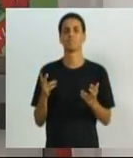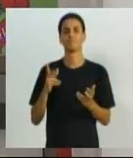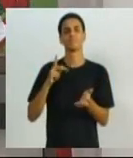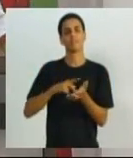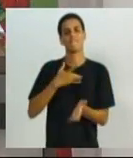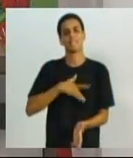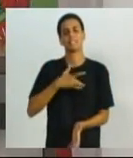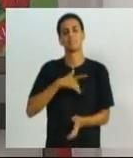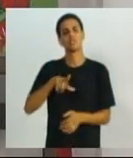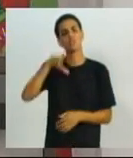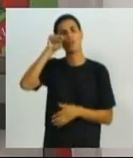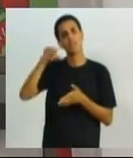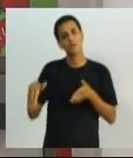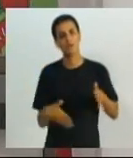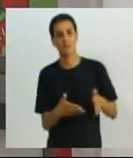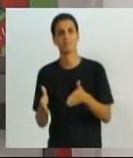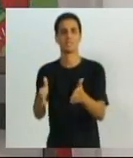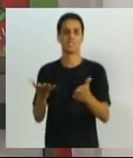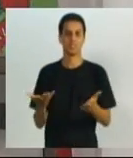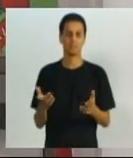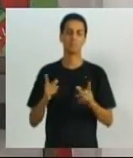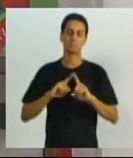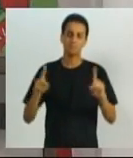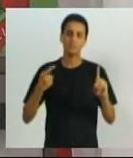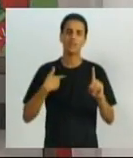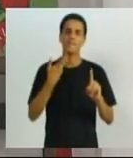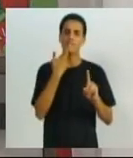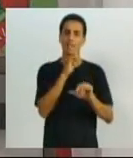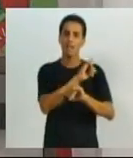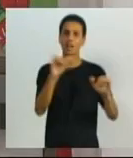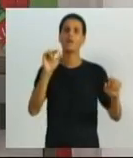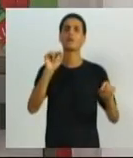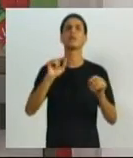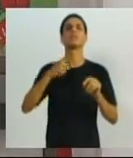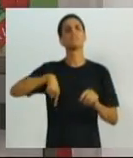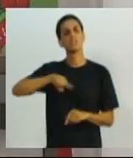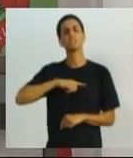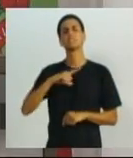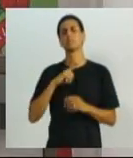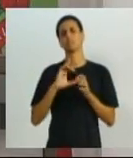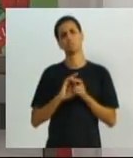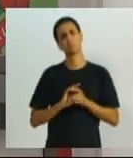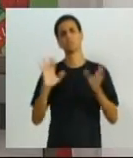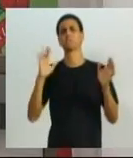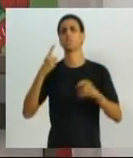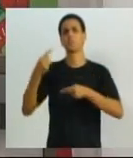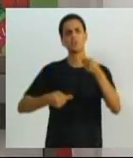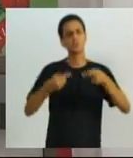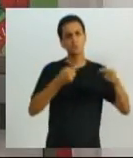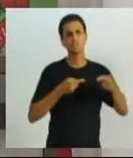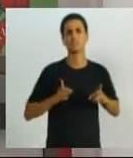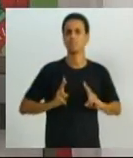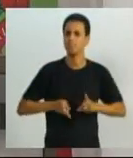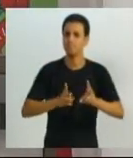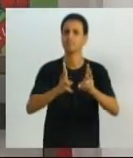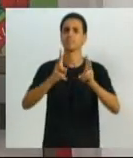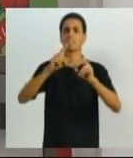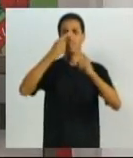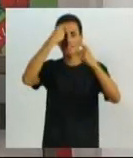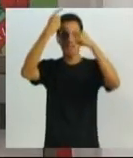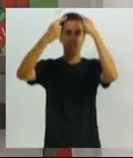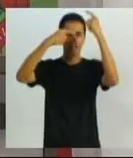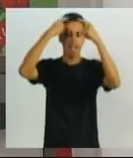o caminho a seguir. Mas eu quero aqui dizer que a gente está à disposição para avançar nas discussões dessas ideias,